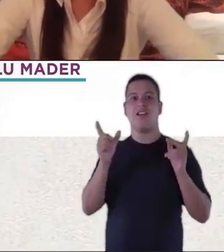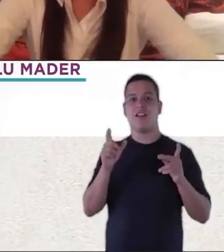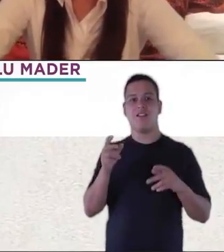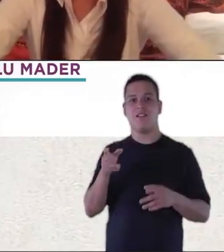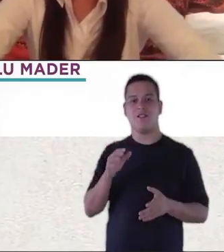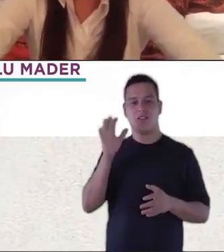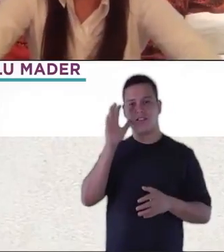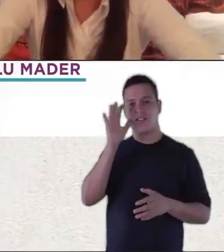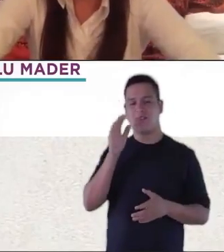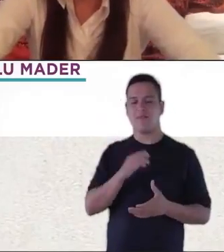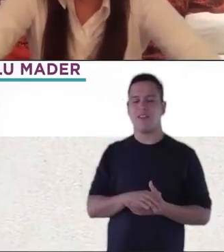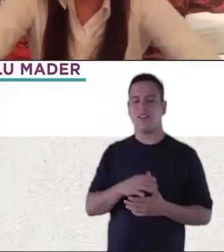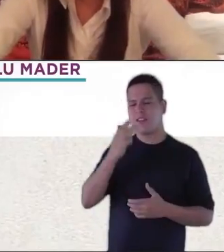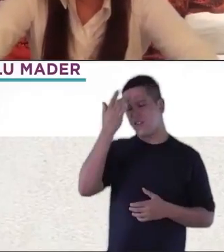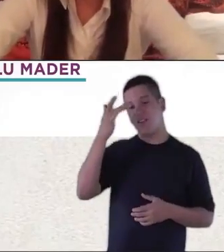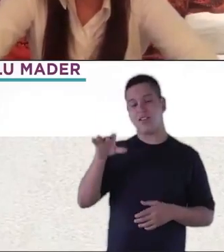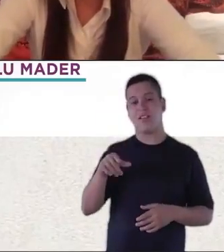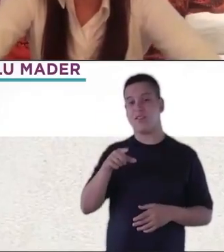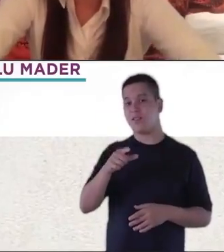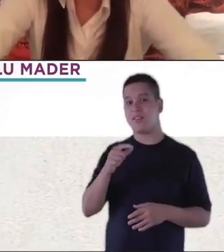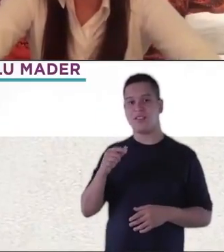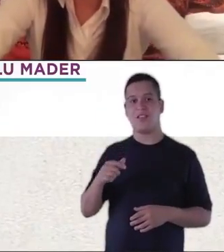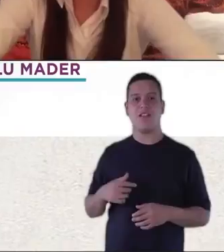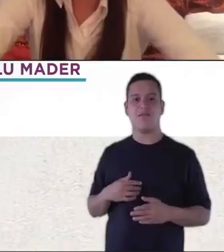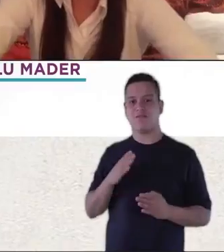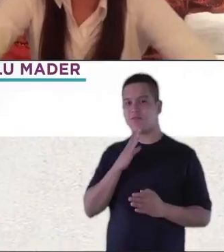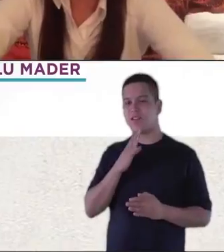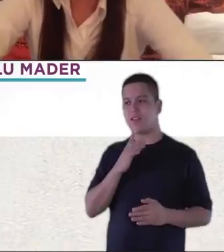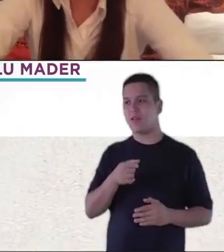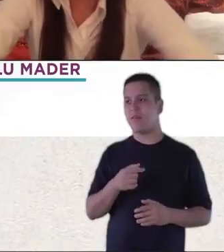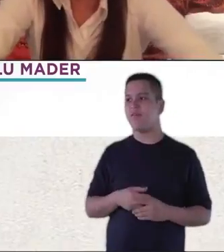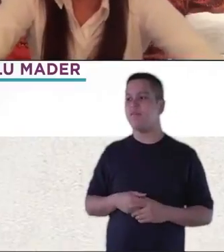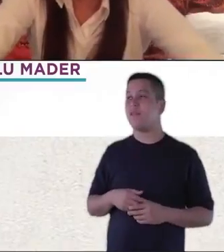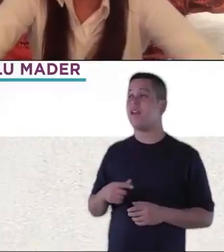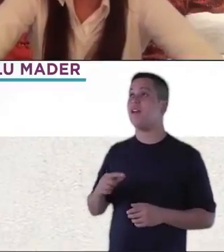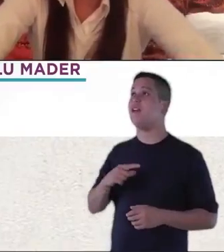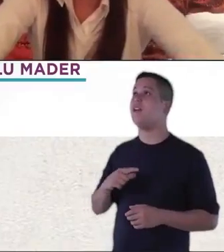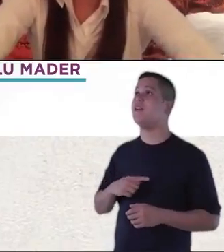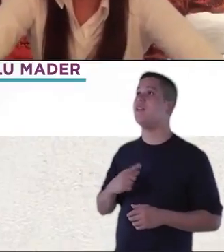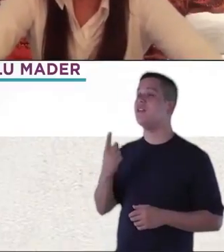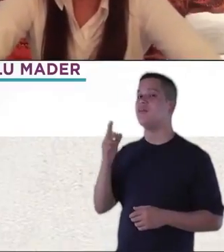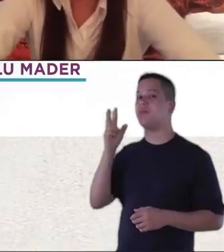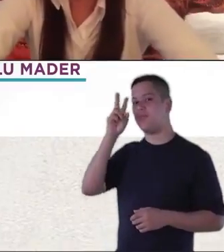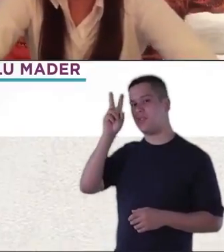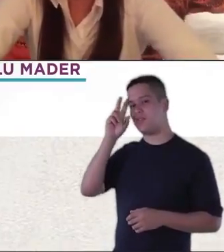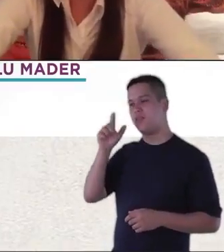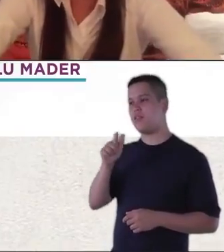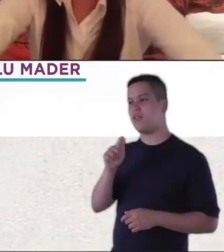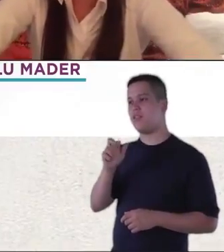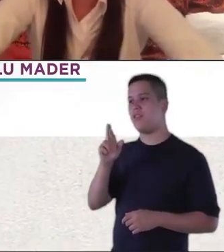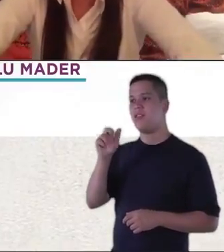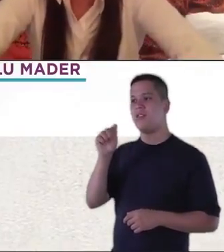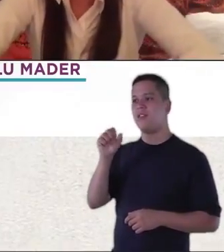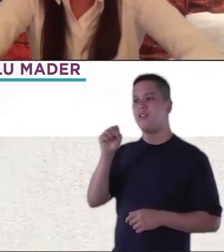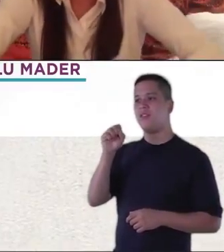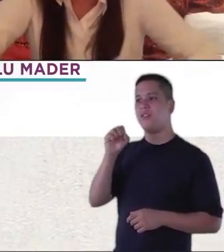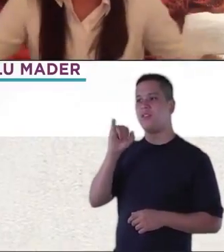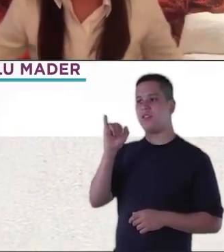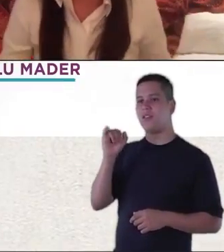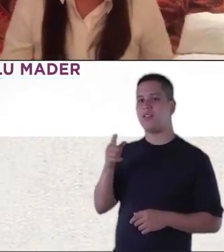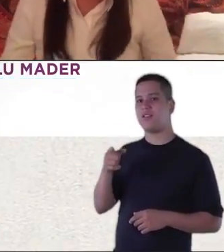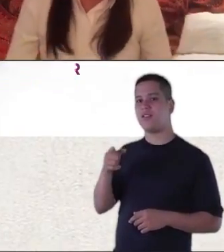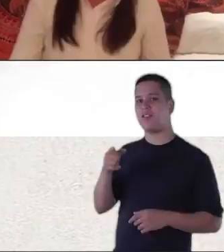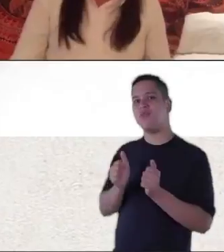ele, Malu, o tal de Grassi, sabe que eu tenho uma história do Grassi com a literatura comigo para contar. Oba! Que Então vamos. A minha maior paixão